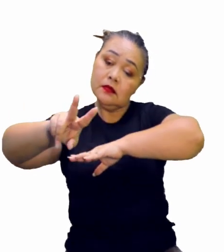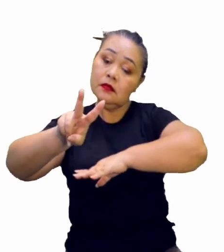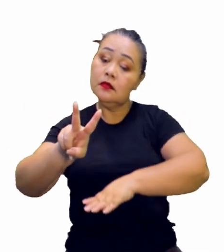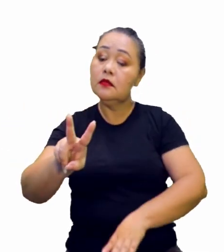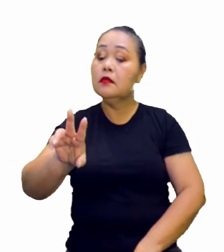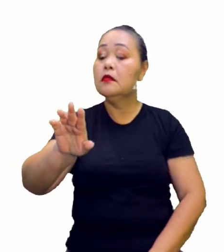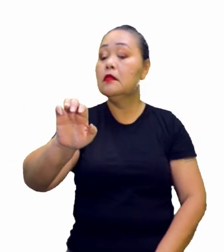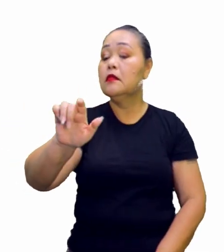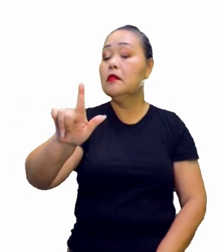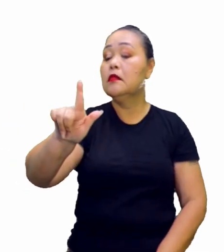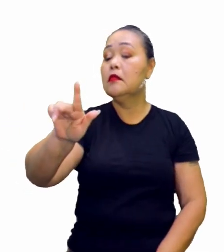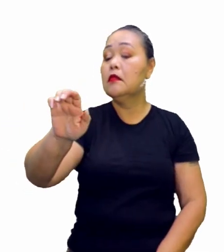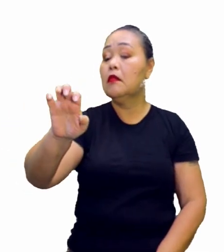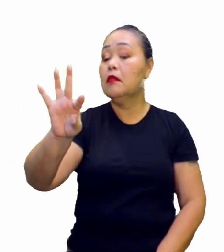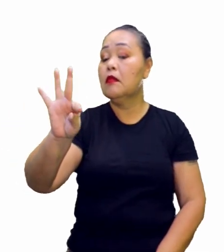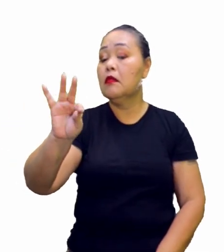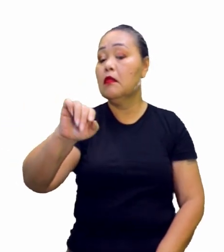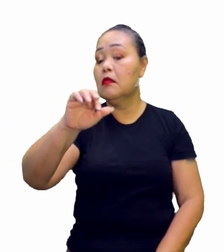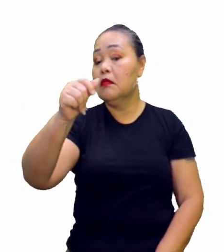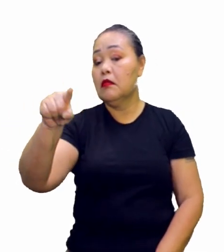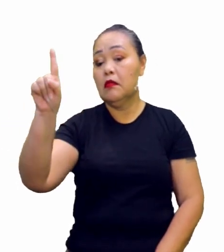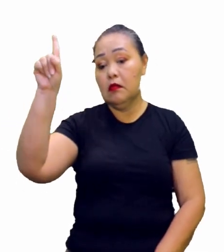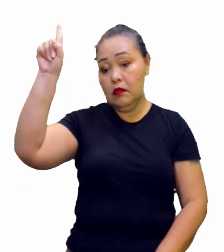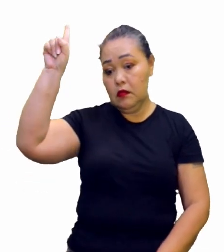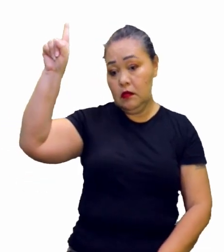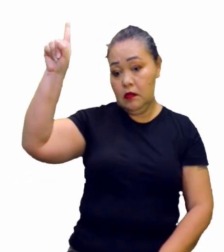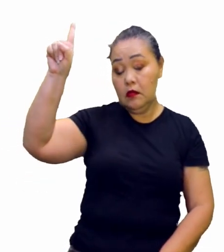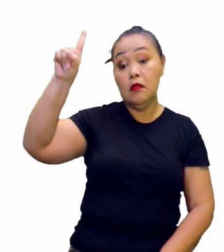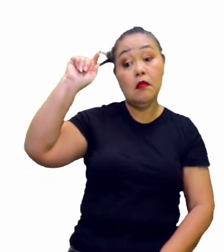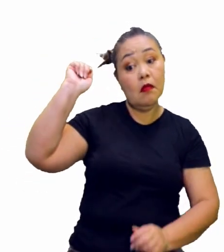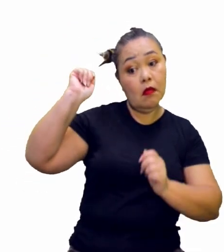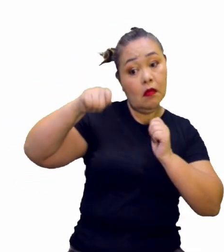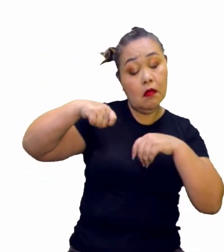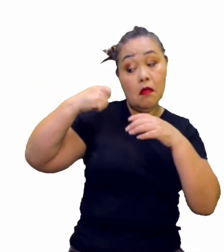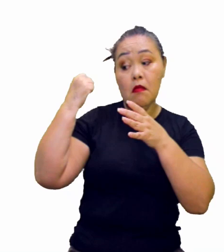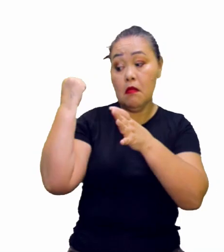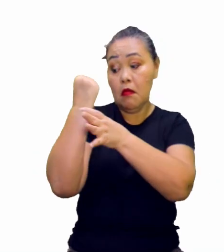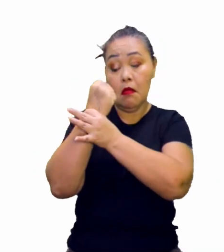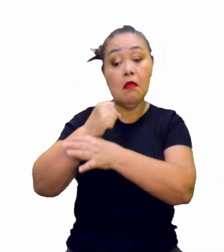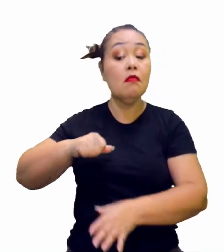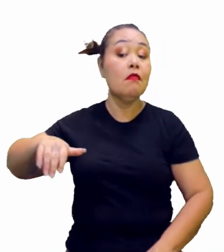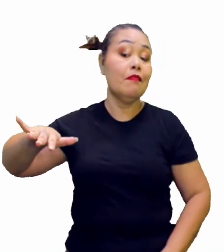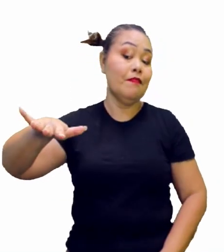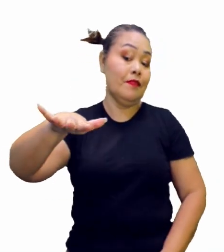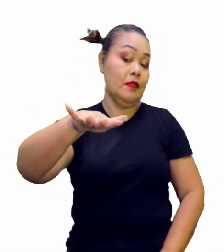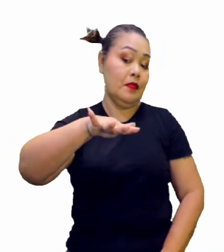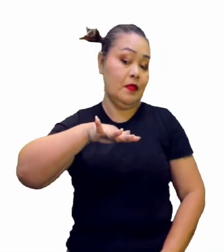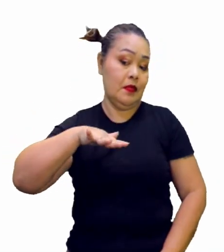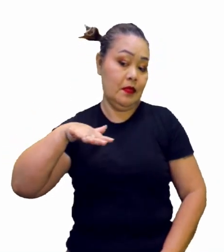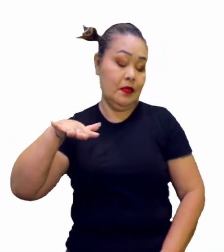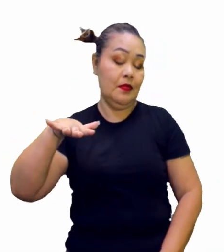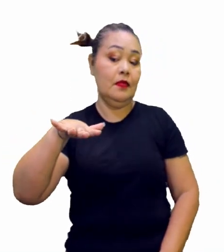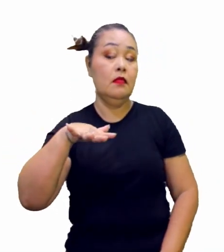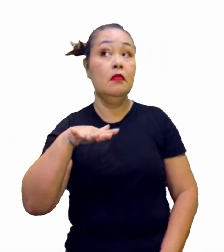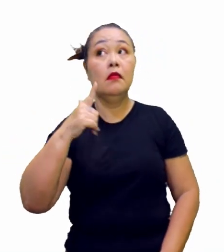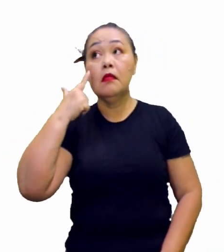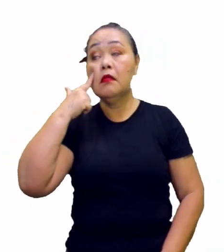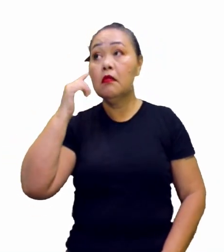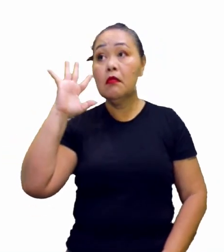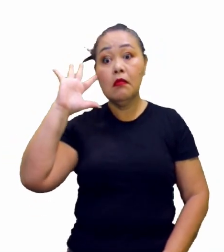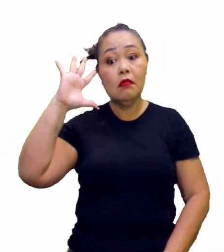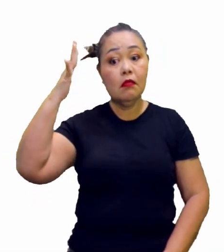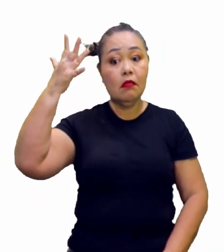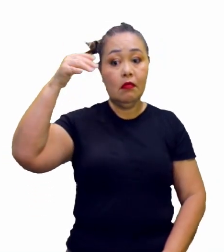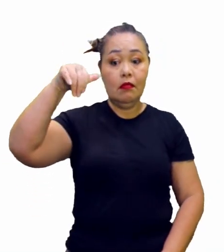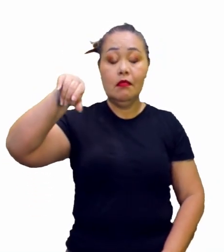não. Primeiro, a vegetação possibilita, garante um ambiente. Um ambiente que eu falo, climaticamente